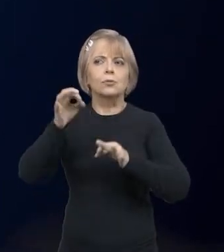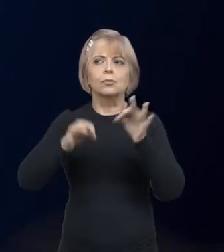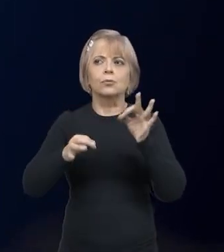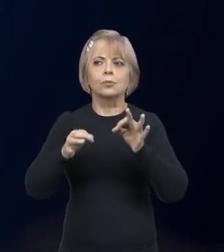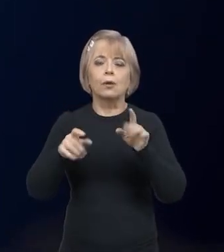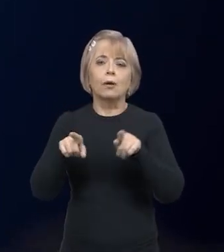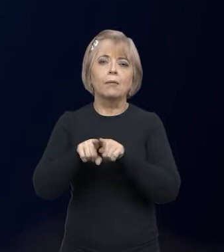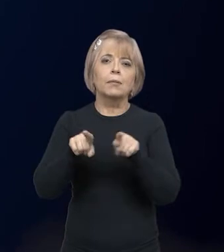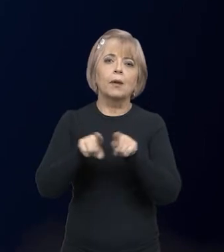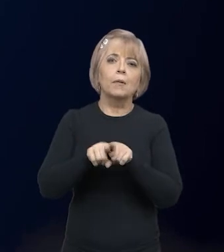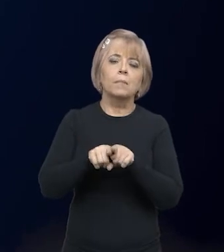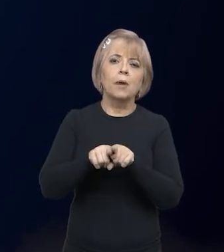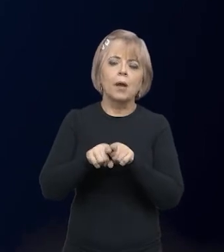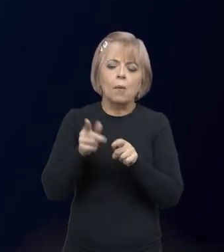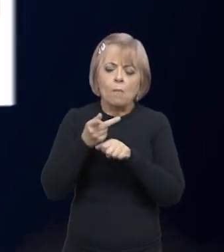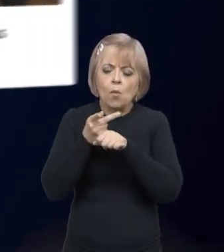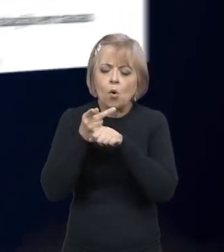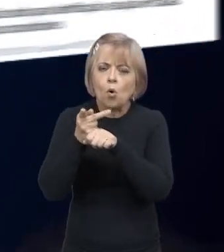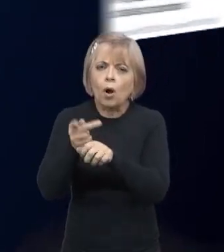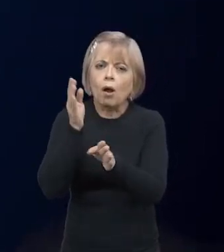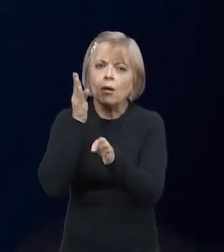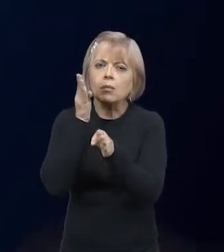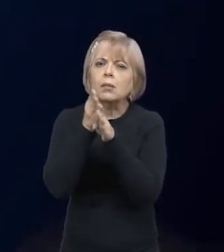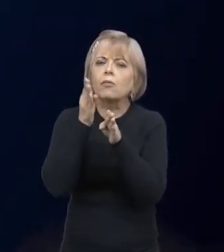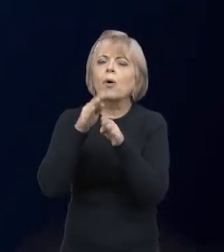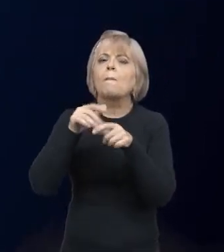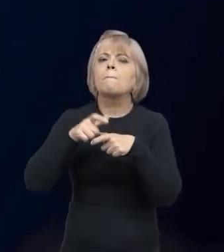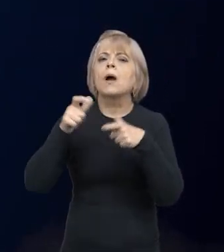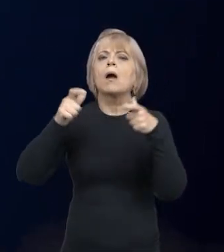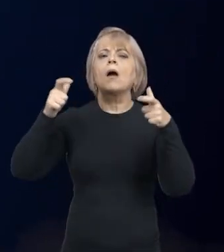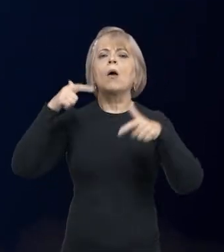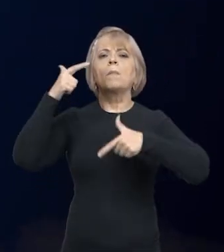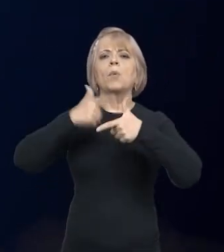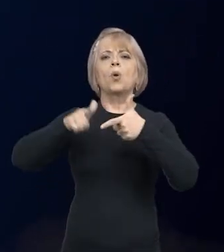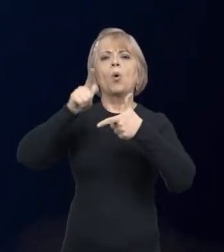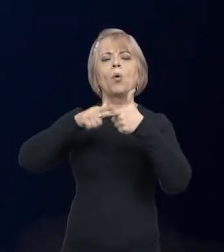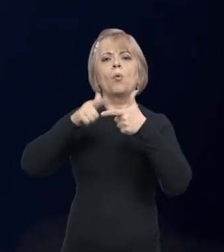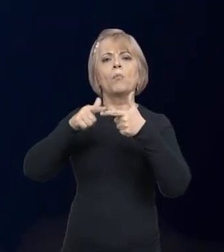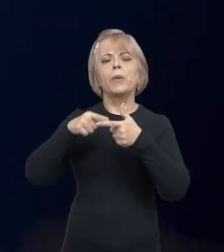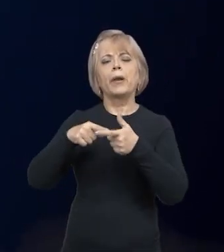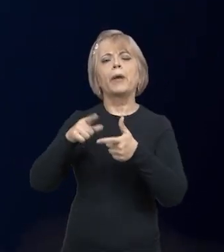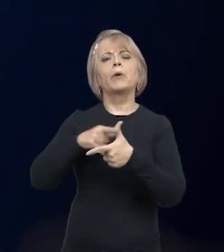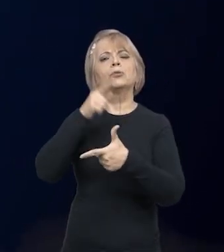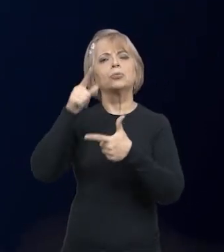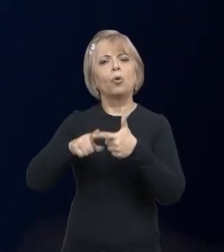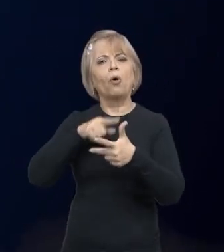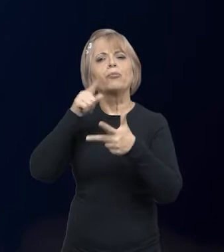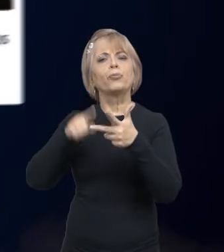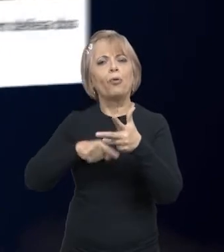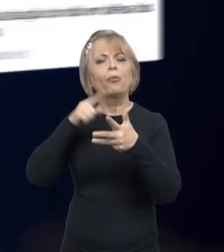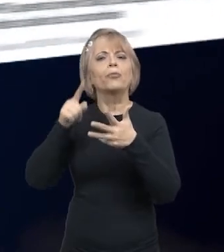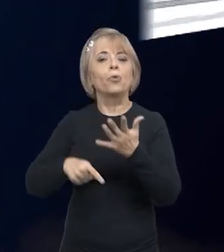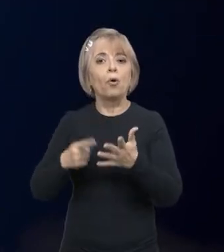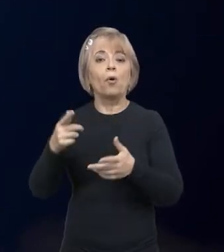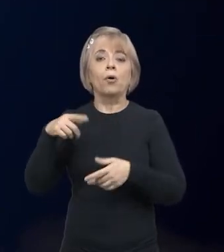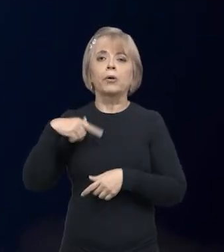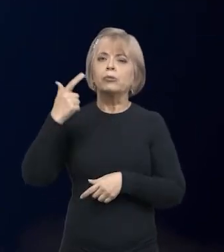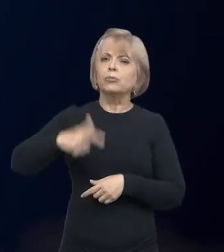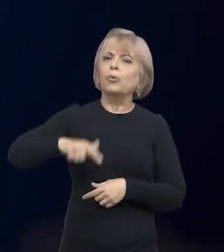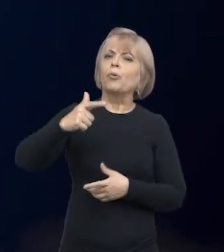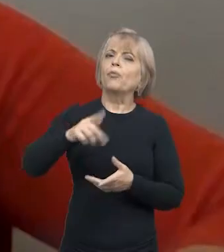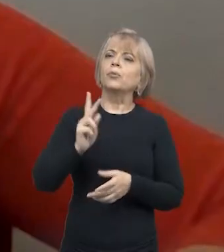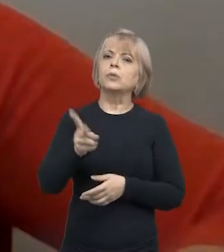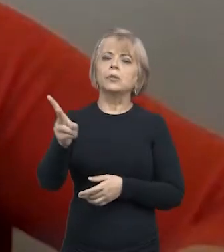e buscar identificar quais são os maiores problemas, aquelas ações repetitivas, e dar um alerta para o Ministério Público. Olha,